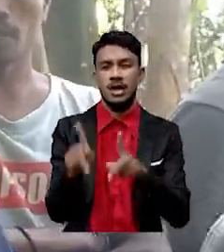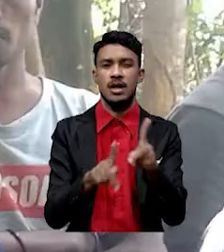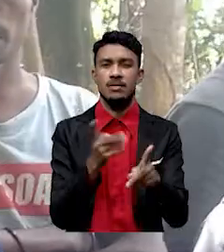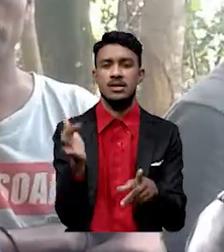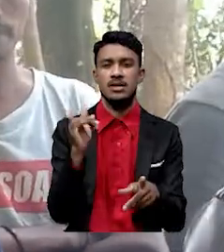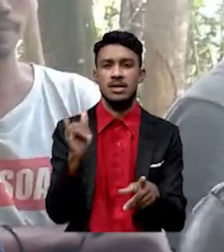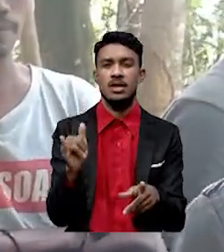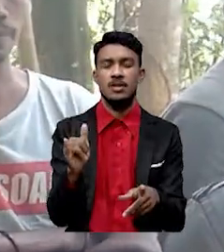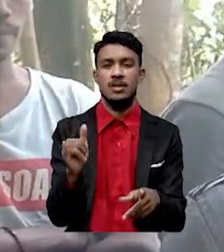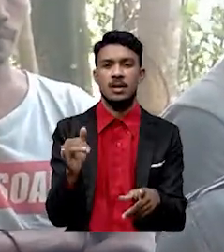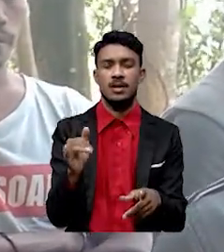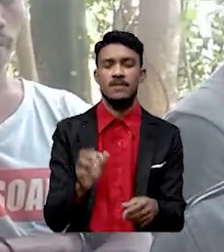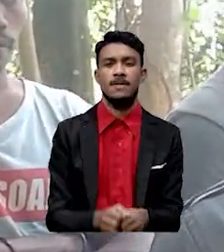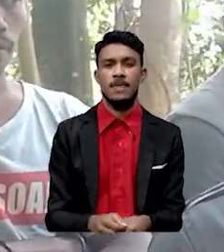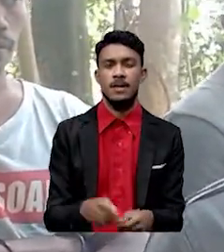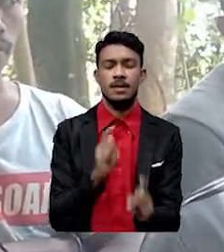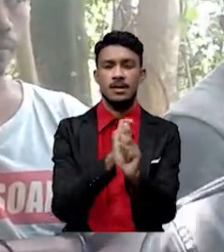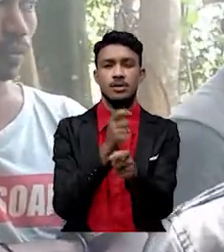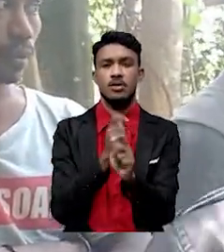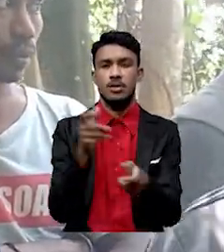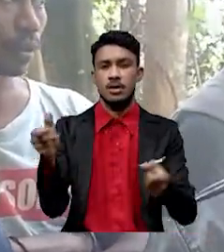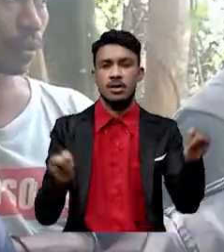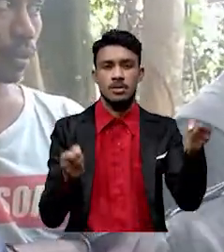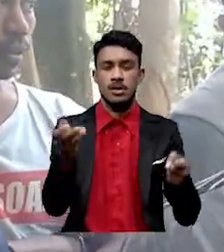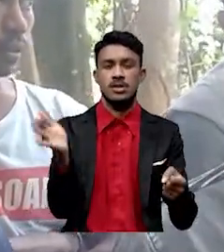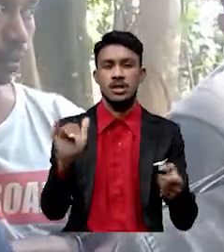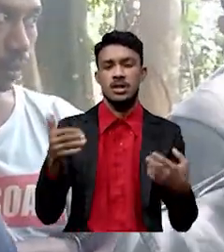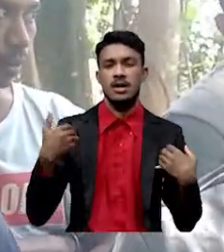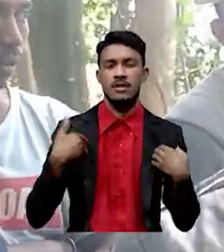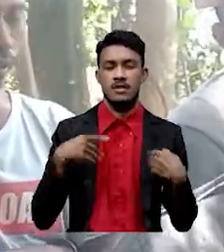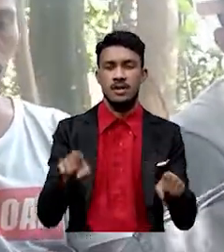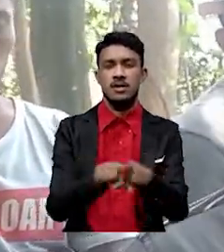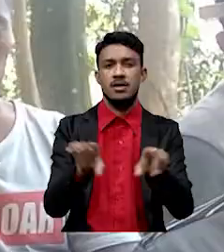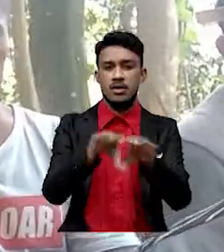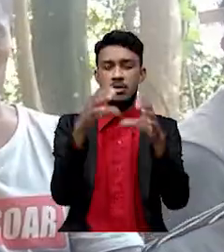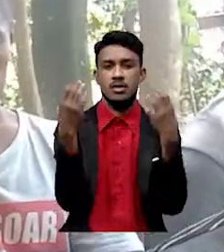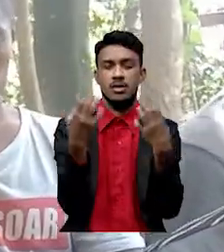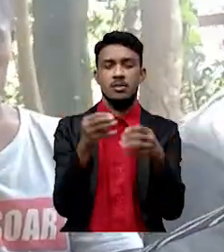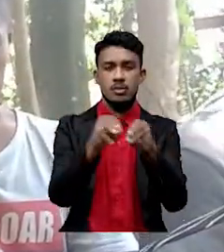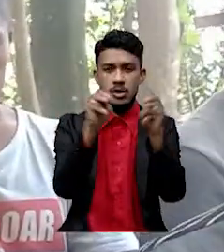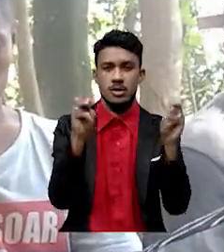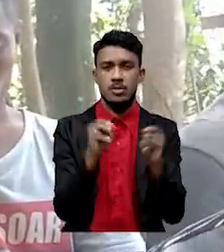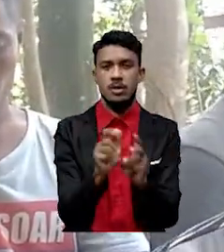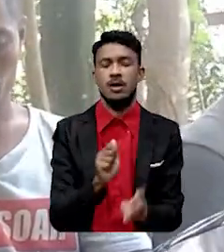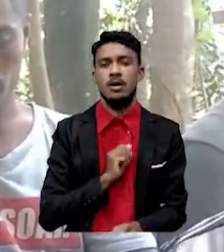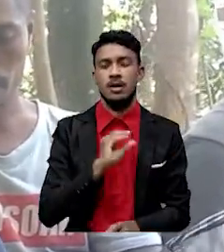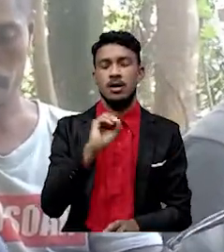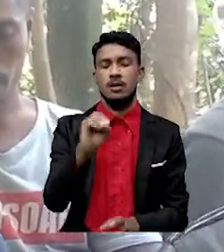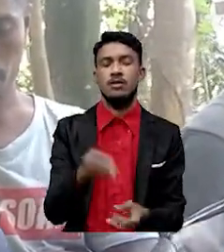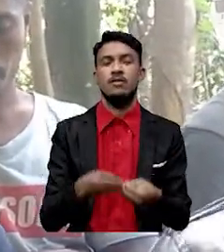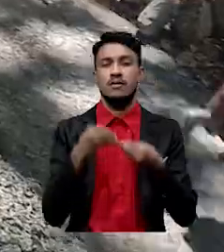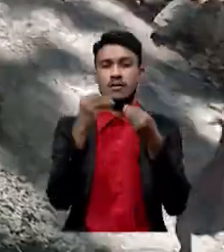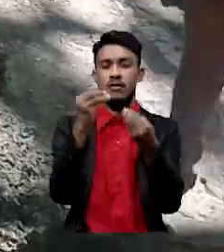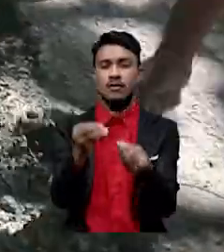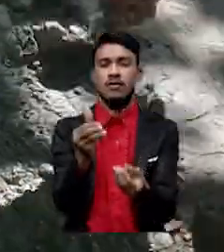motoris transport sirne ho sirne nebe mak ansa ho si kumisau munisipal narun ian nebas ku apoi itu ya itu